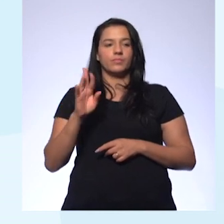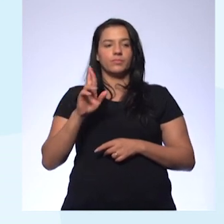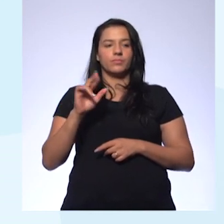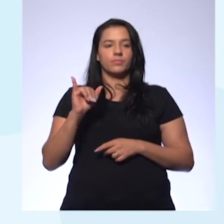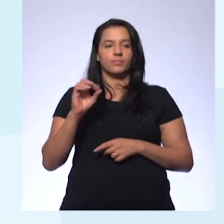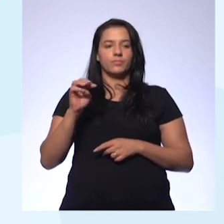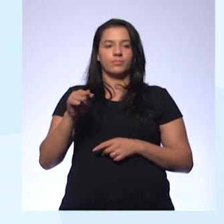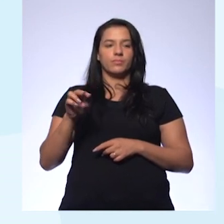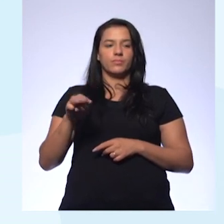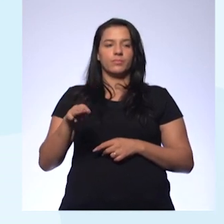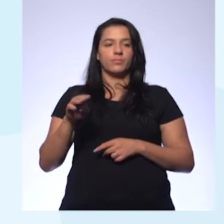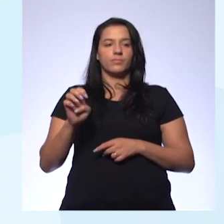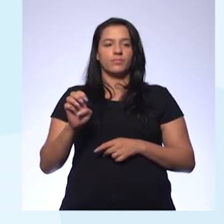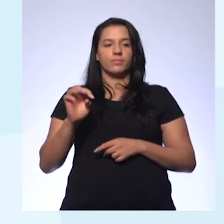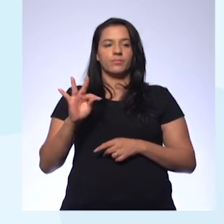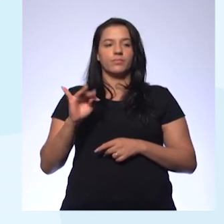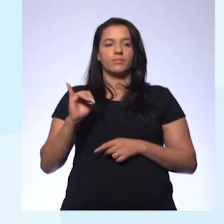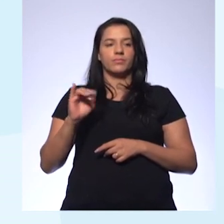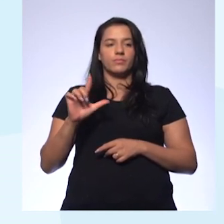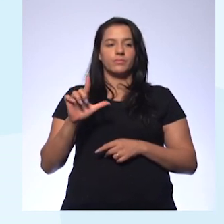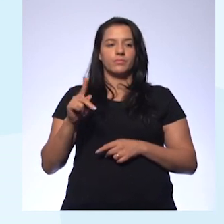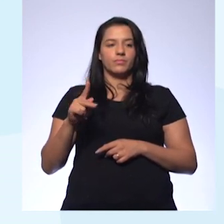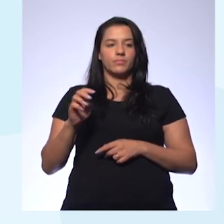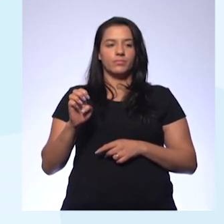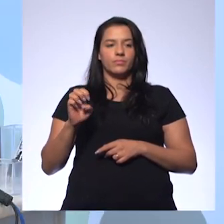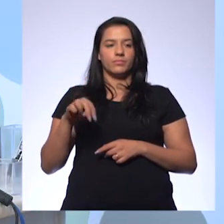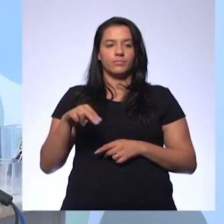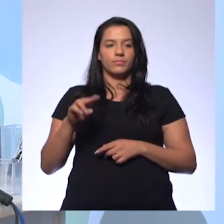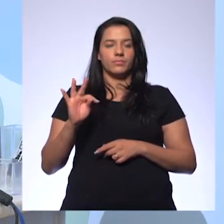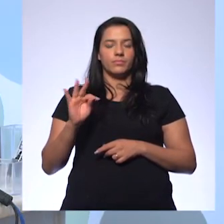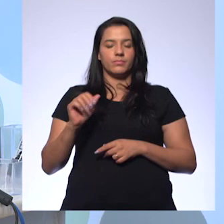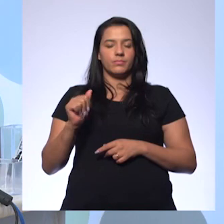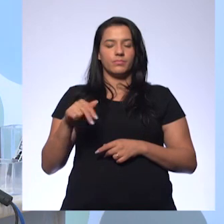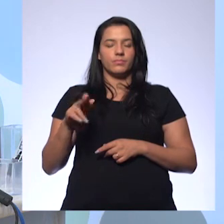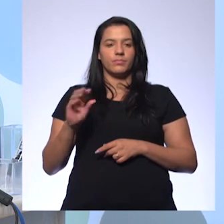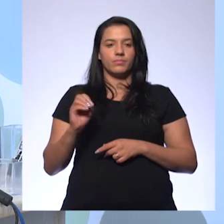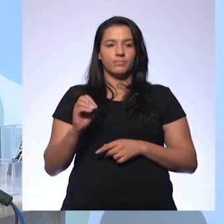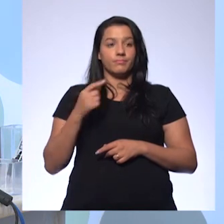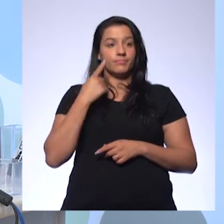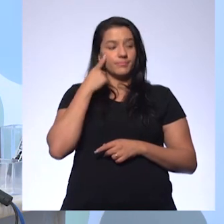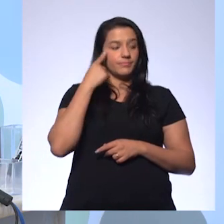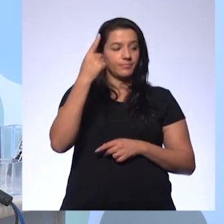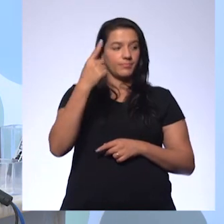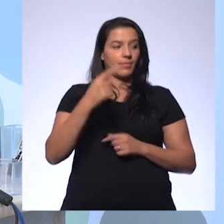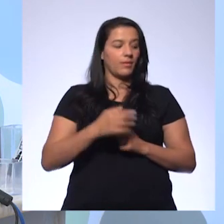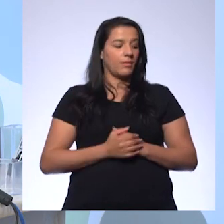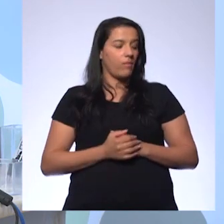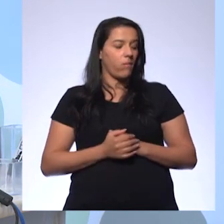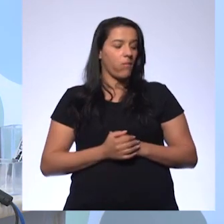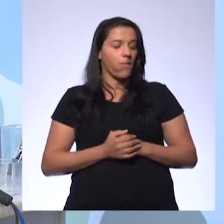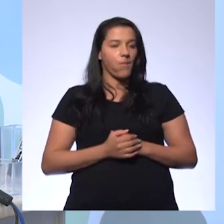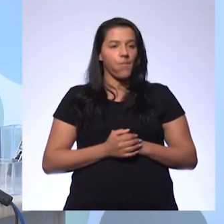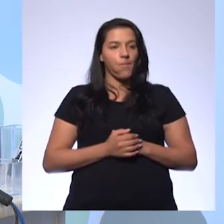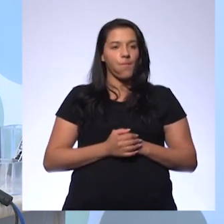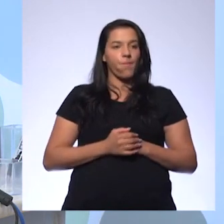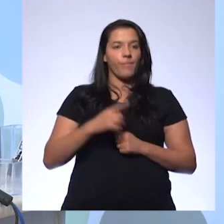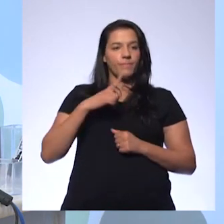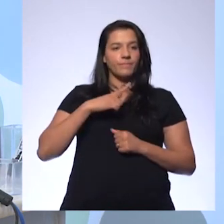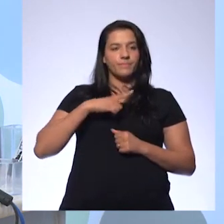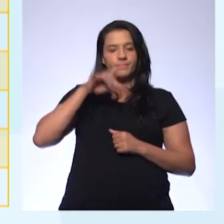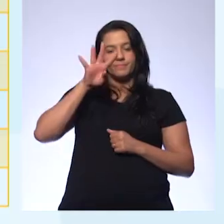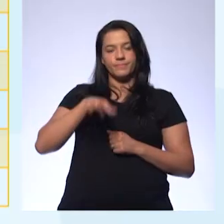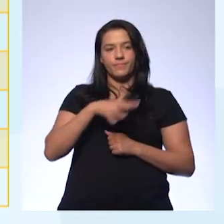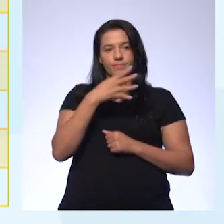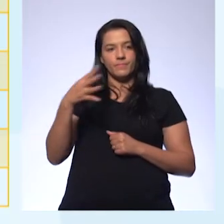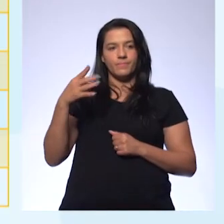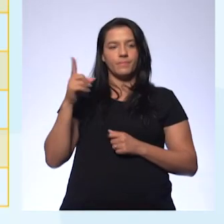2,2,4-trimetilpentano. Perfeito? Deu pegar mais ou menos a ideia, pessoal? Certo? Aí, na sequência, a gente tem uma tabelinha para a gente analisar